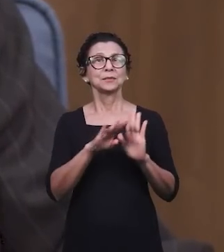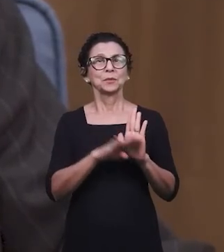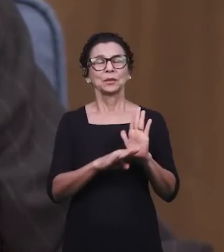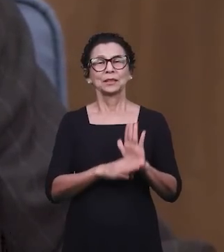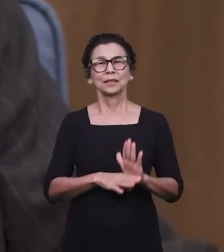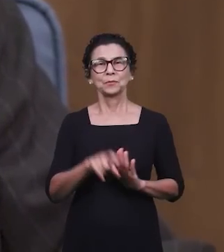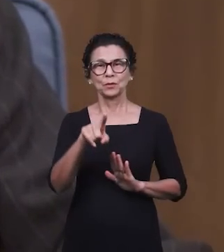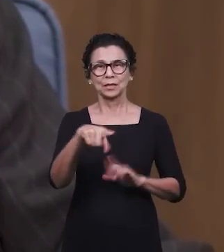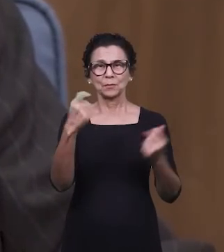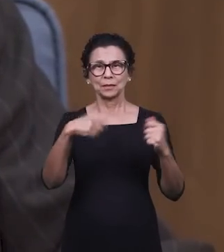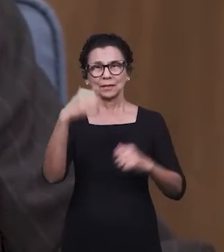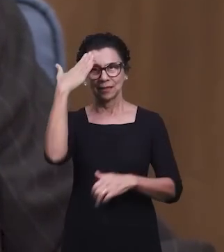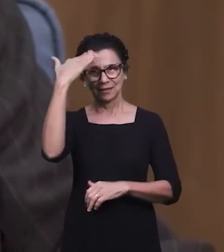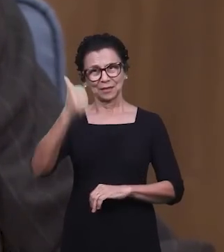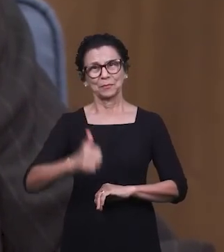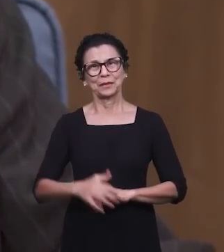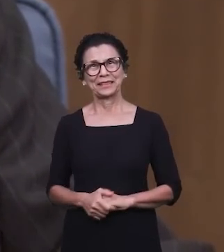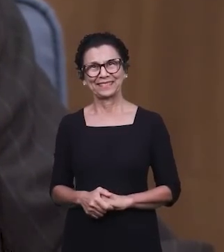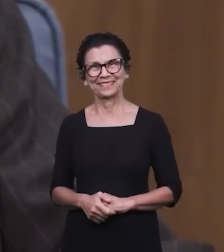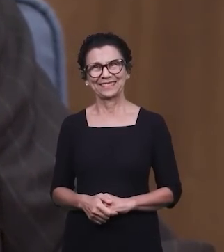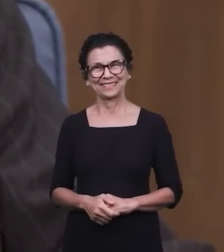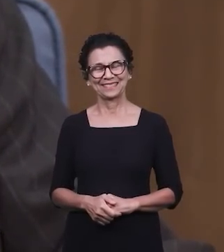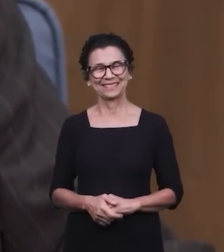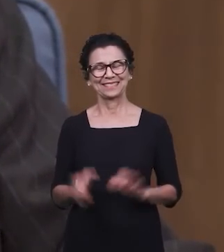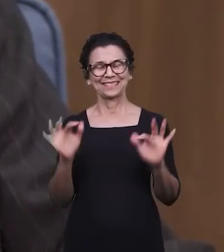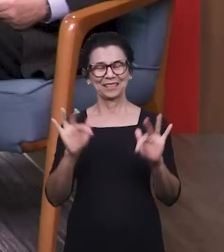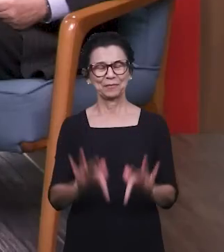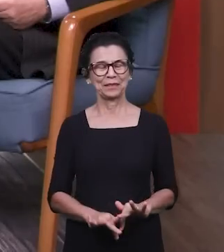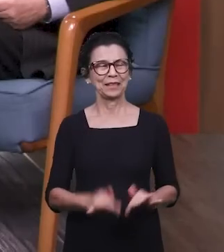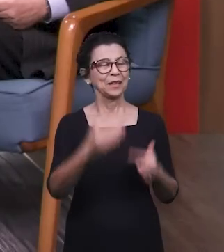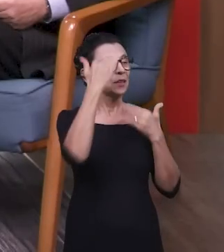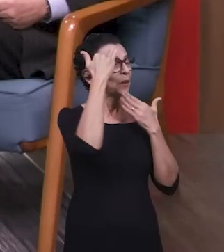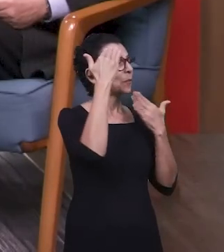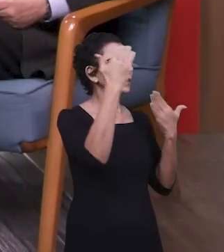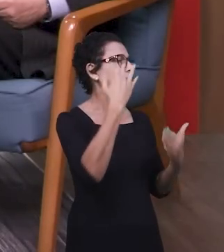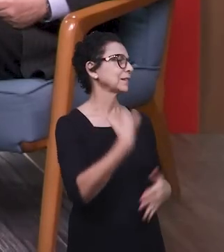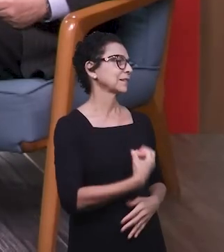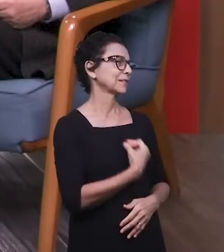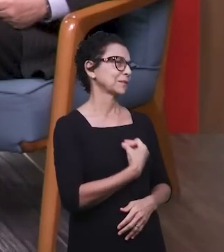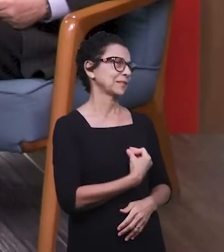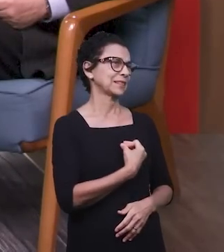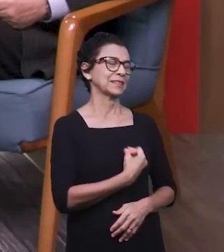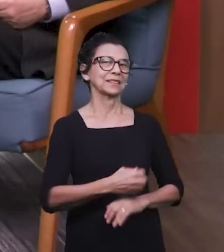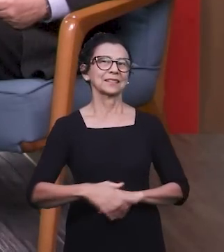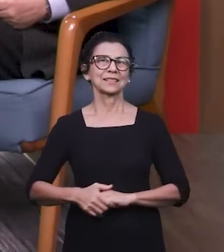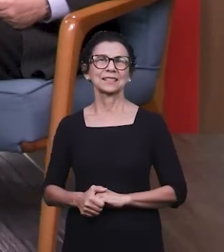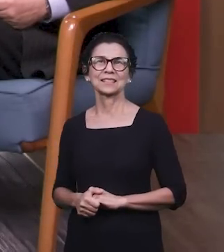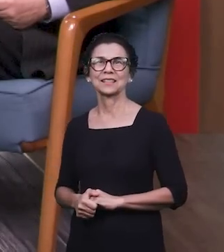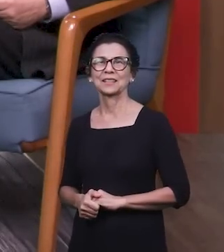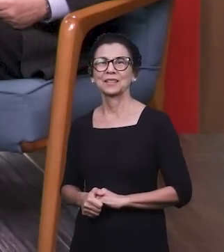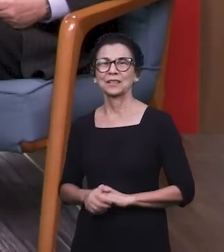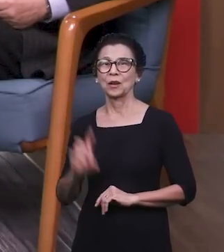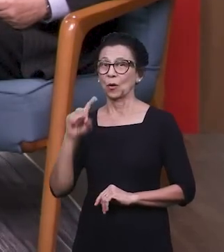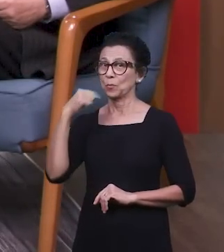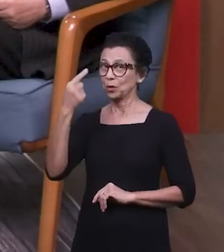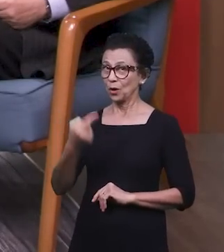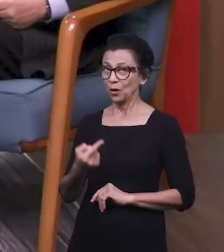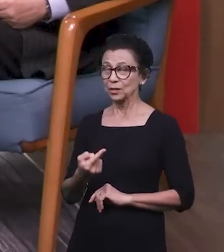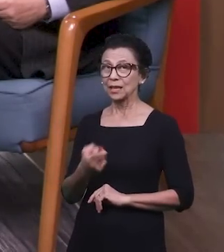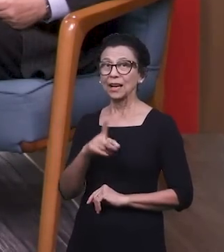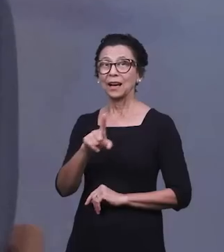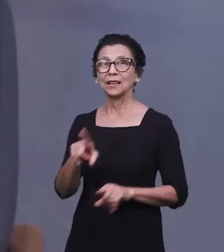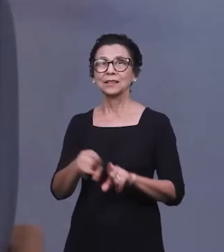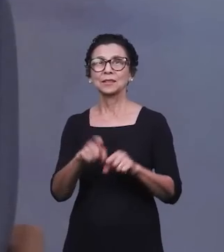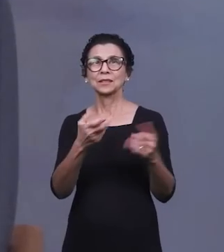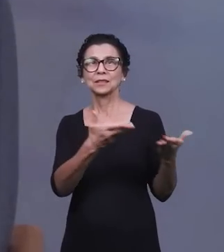tudo. Você precisa saber. Então, terminamos mais um programa. Daniel, muito obrigado pela sua presença. Vamos fazer um próximo. Inclusive